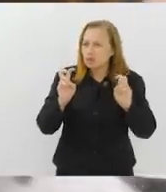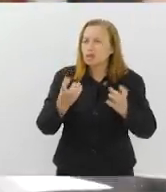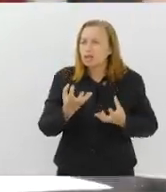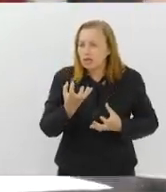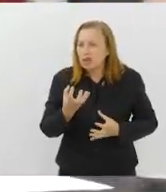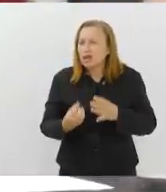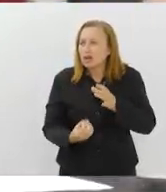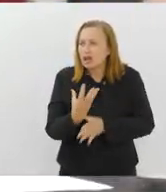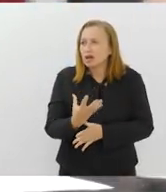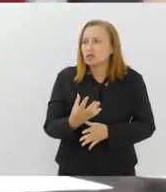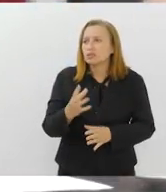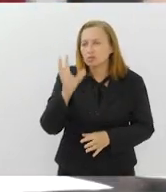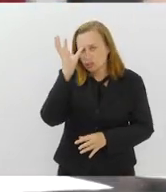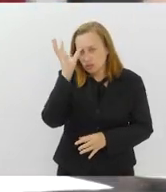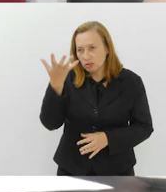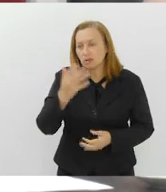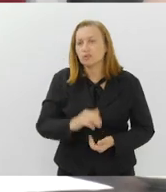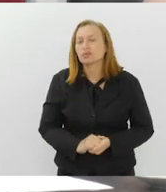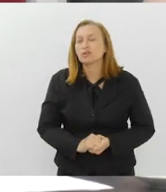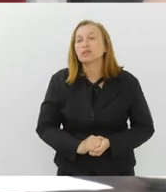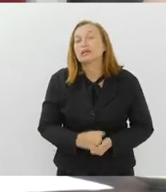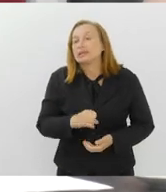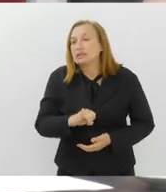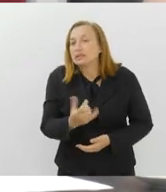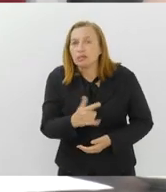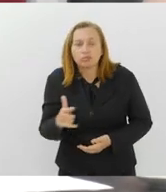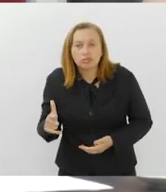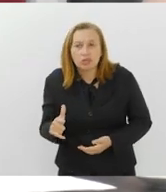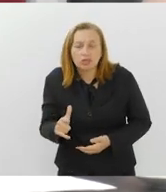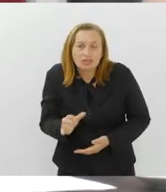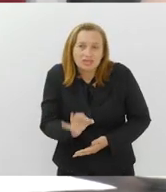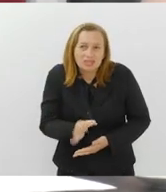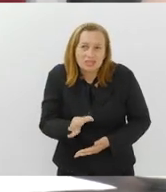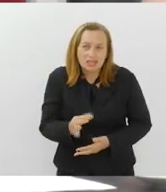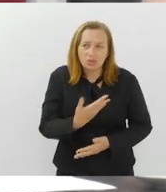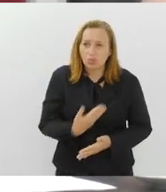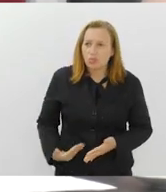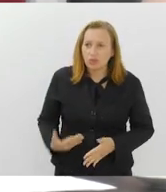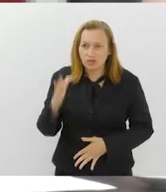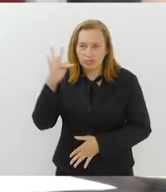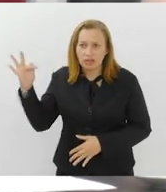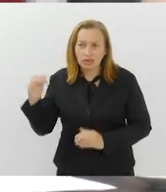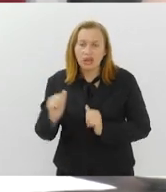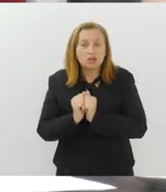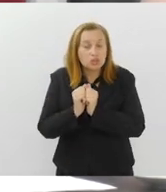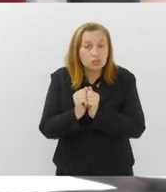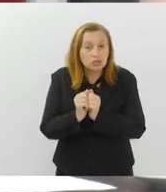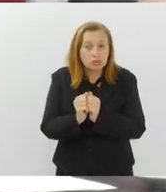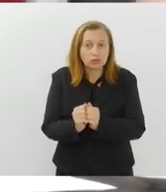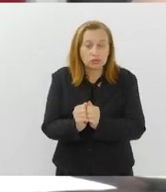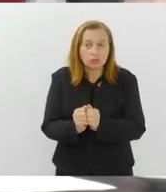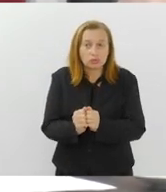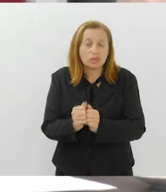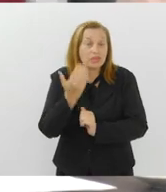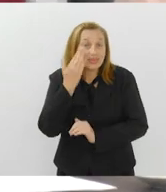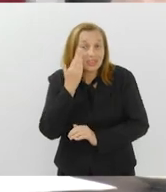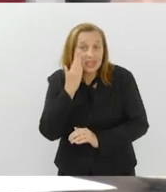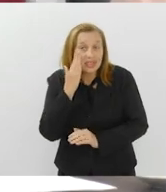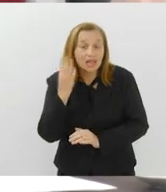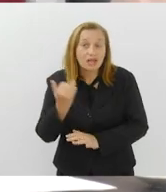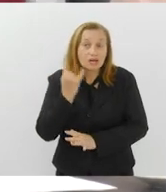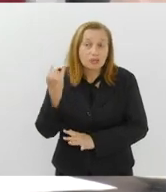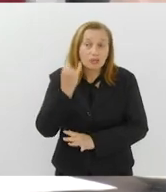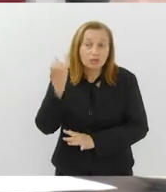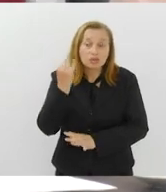solução, mas precisa ter solução efetiva. Se a gente não tem, de fato, o governo federal ajudando, entendendo a importância